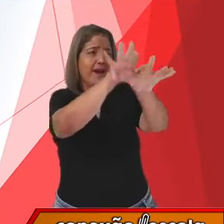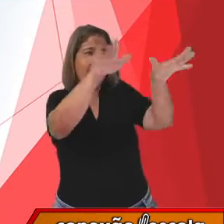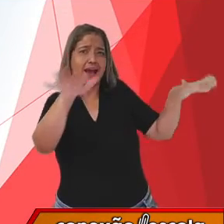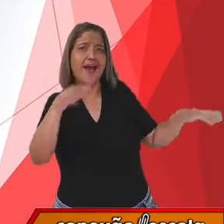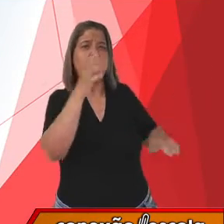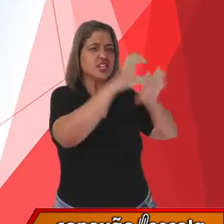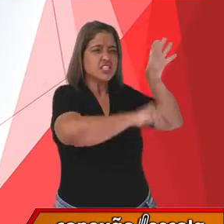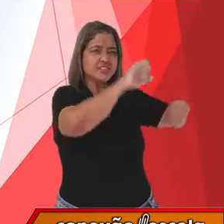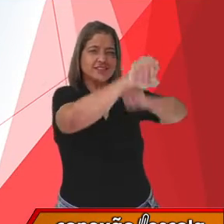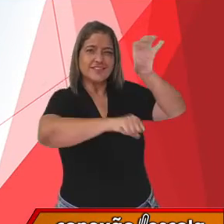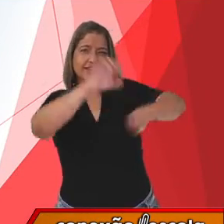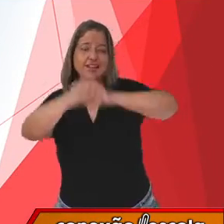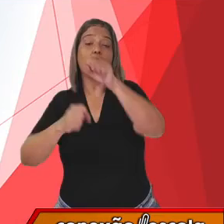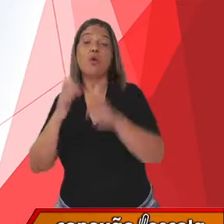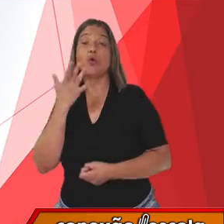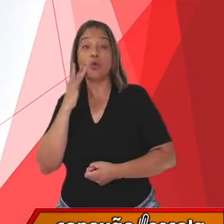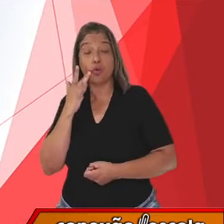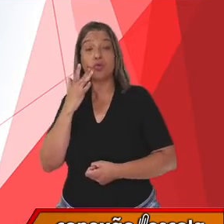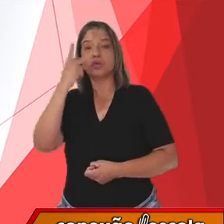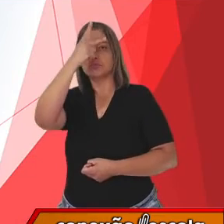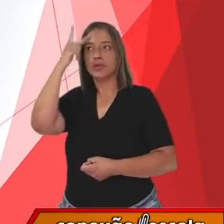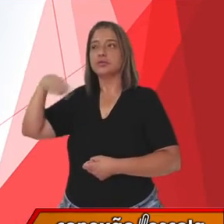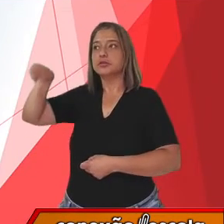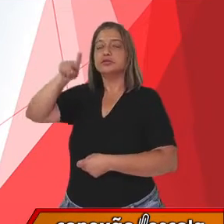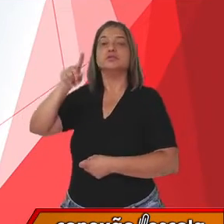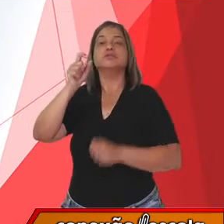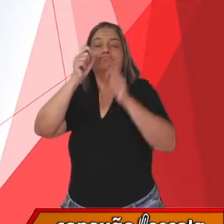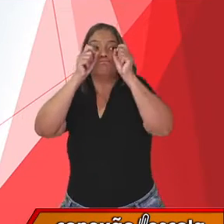atraiu brasileiros e portugueses de